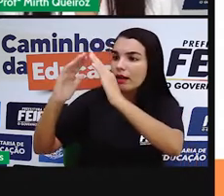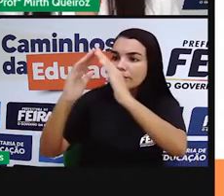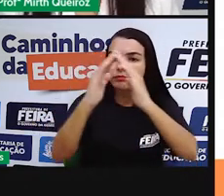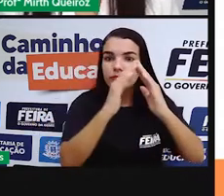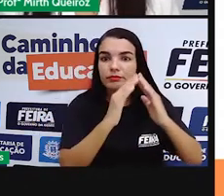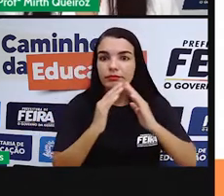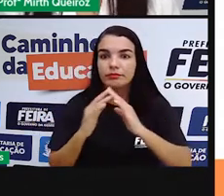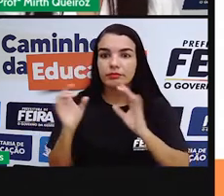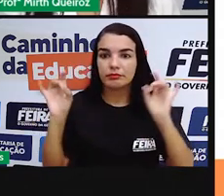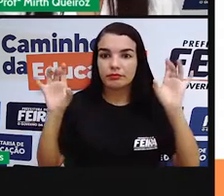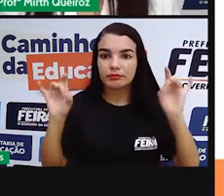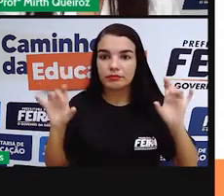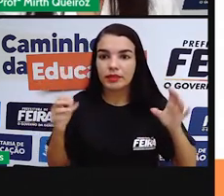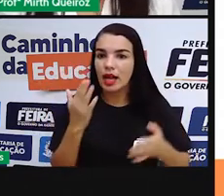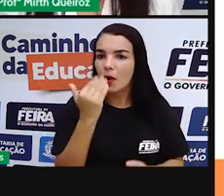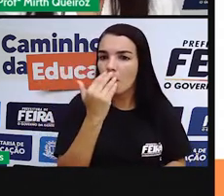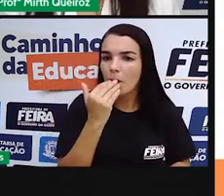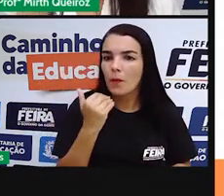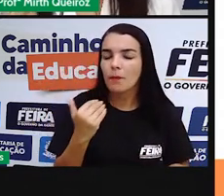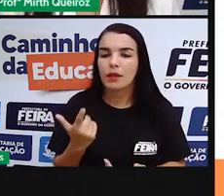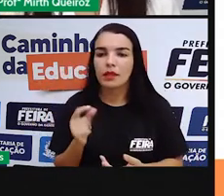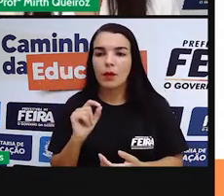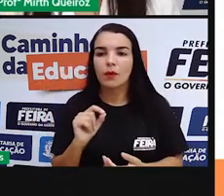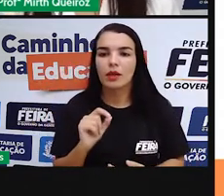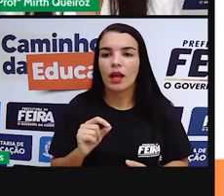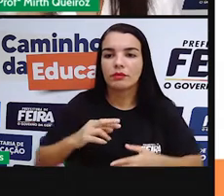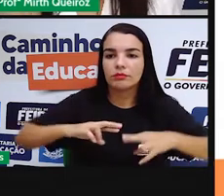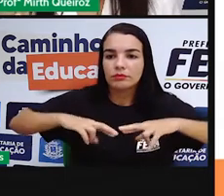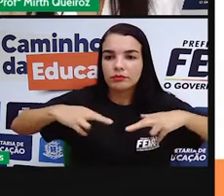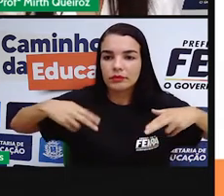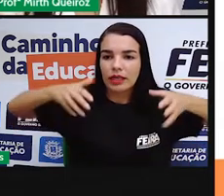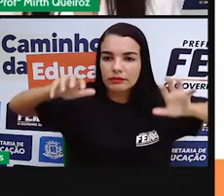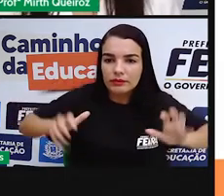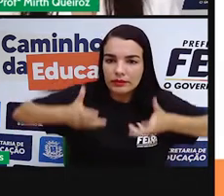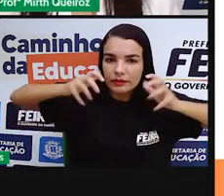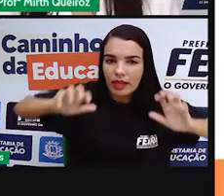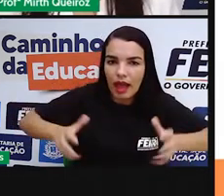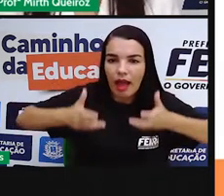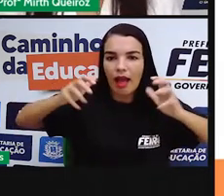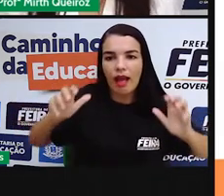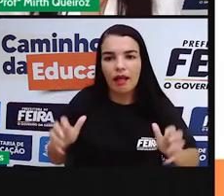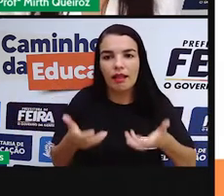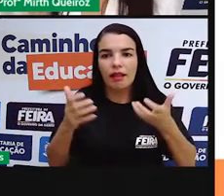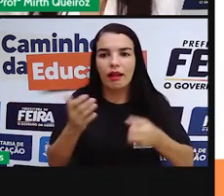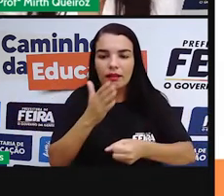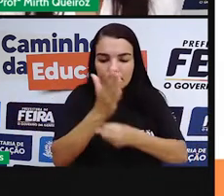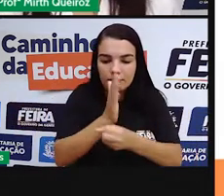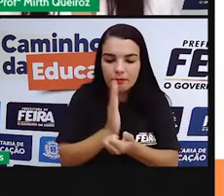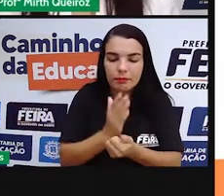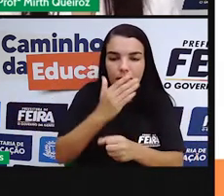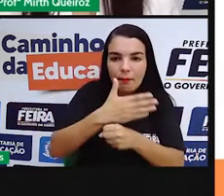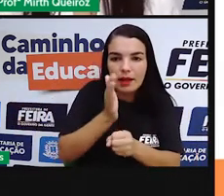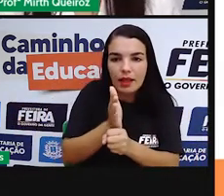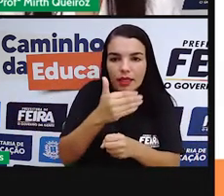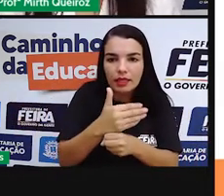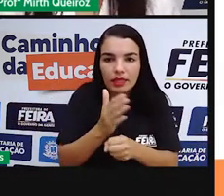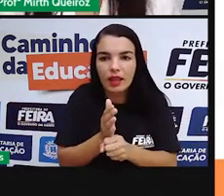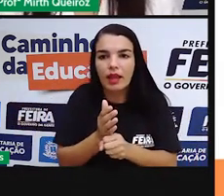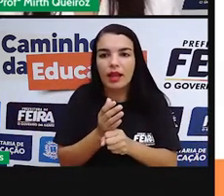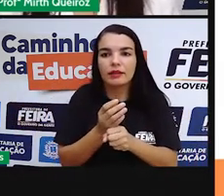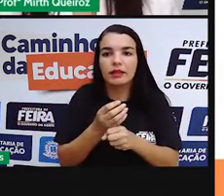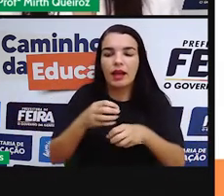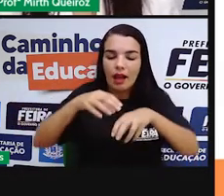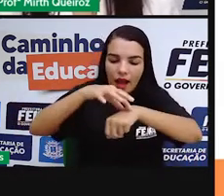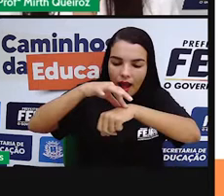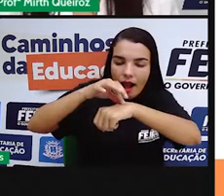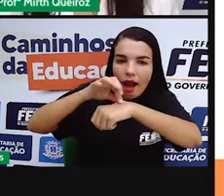à arquitetura, à culinária, como é o caso de salsichas, de salada de batata, os embutidos,